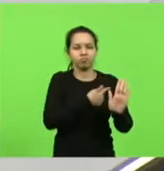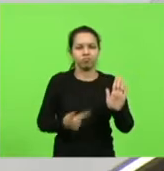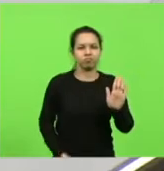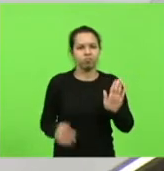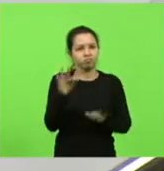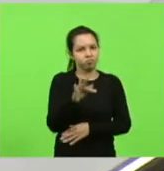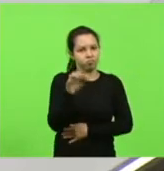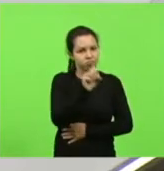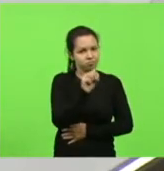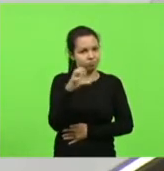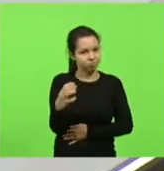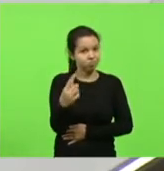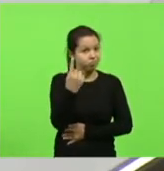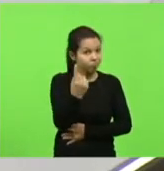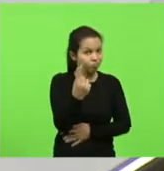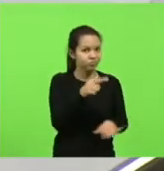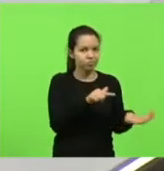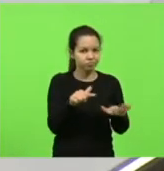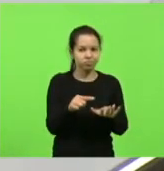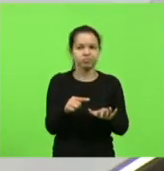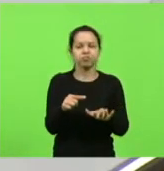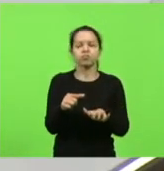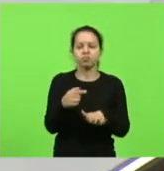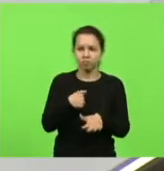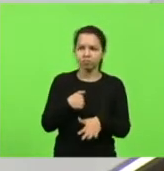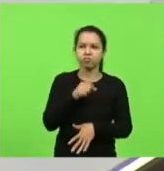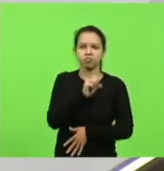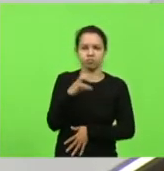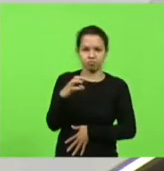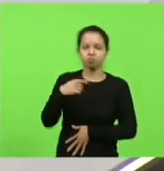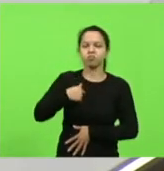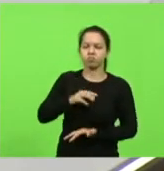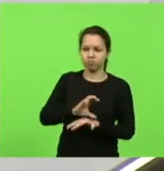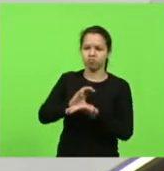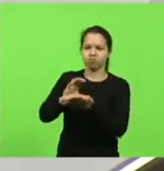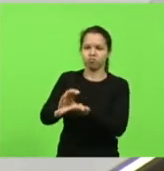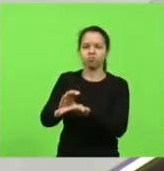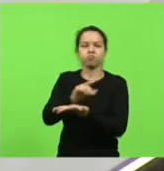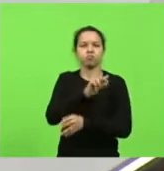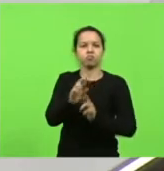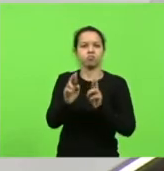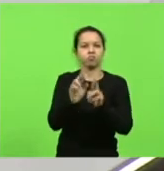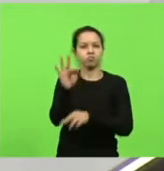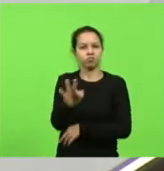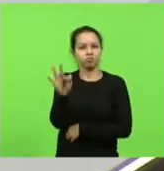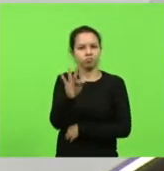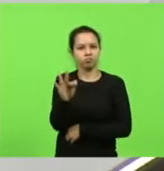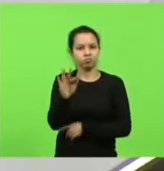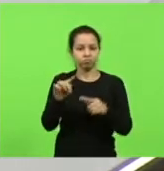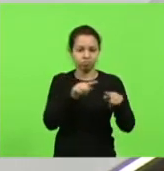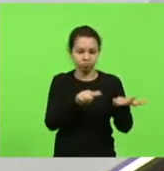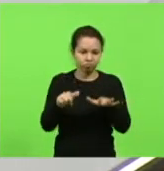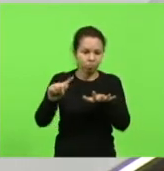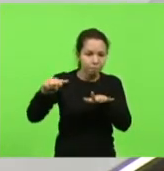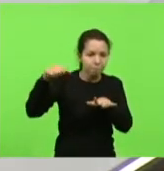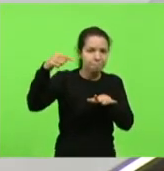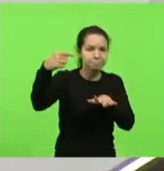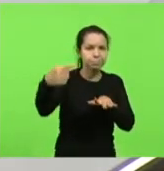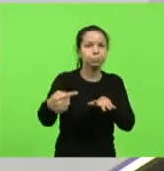Ou seja, em uma semana, Santa Catarina diz, vou investir em rodovias federais. Na semana subsequente, o que